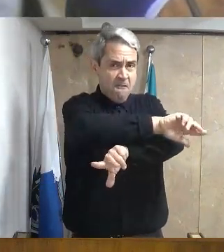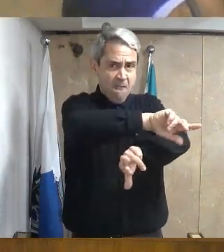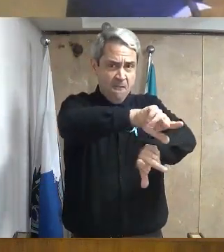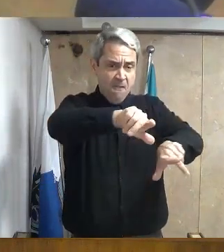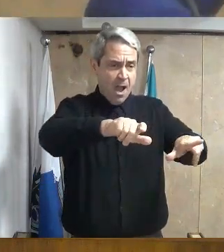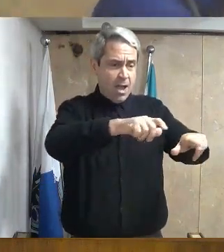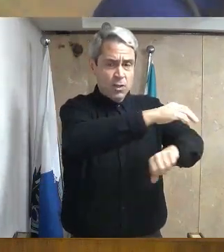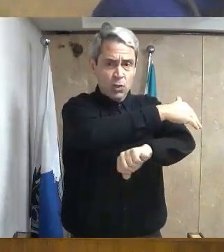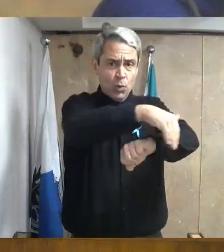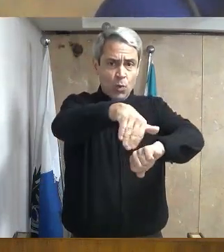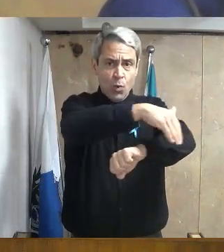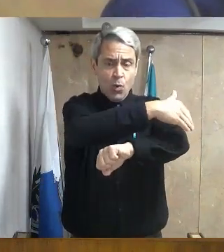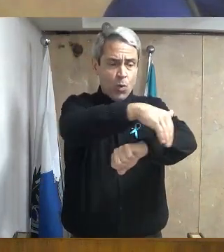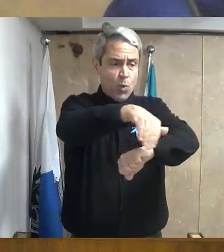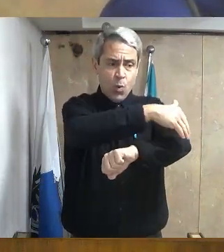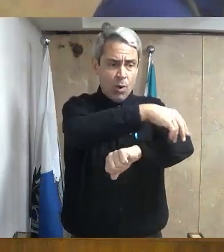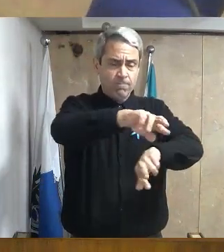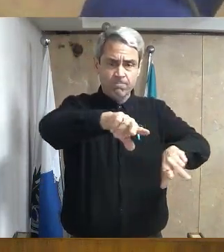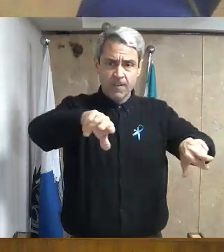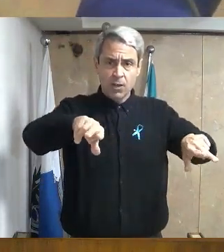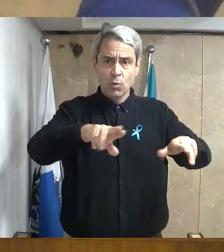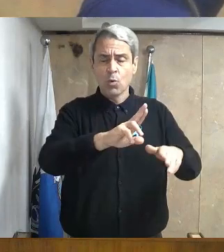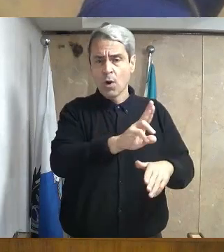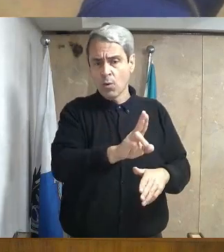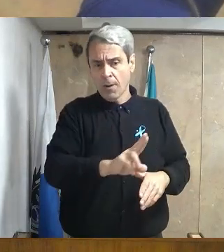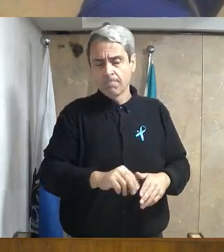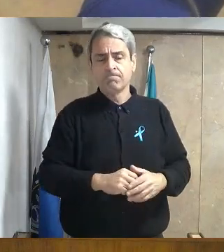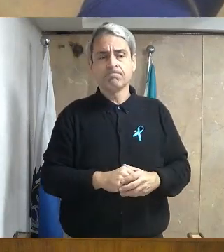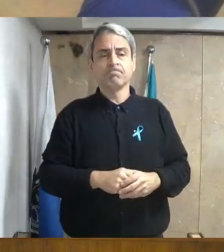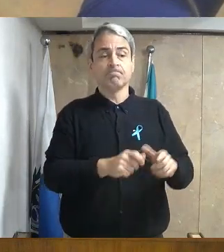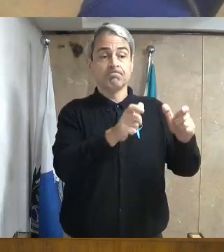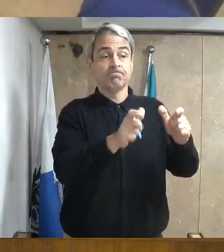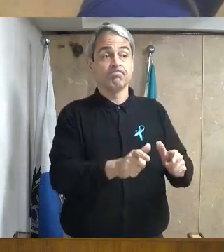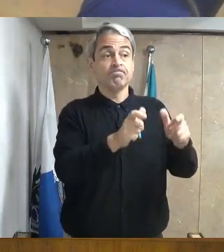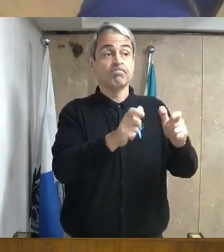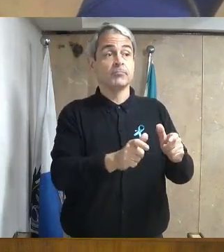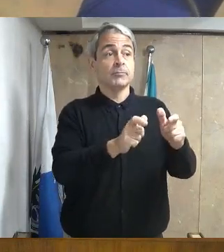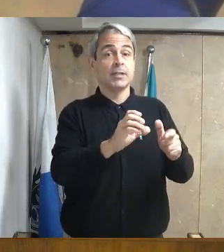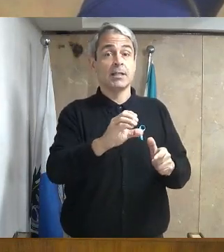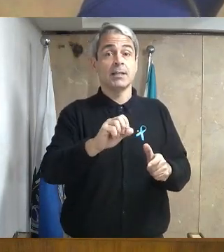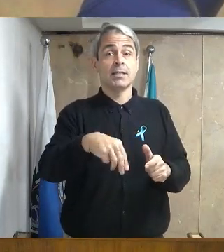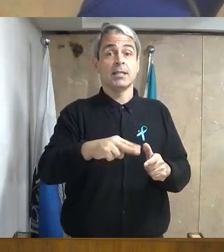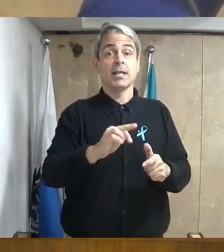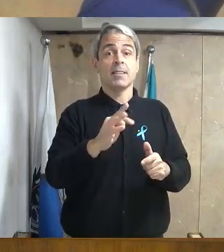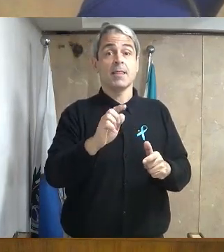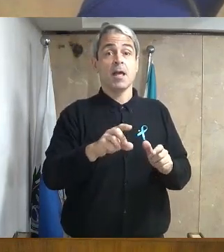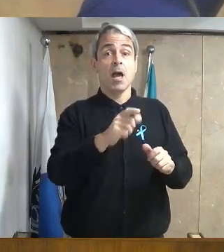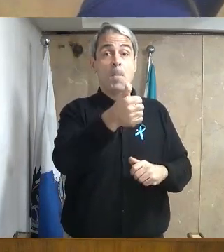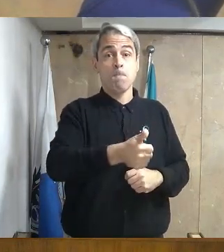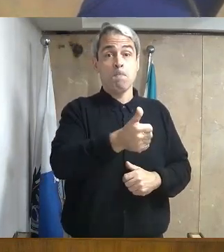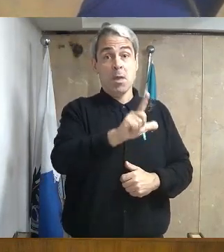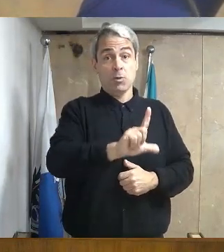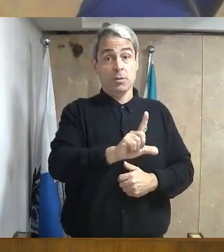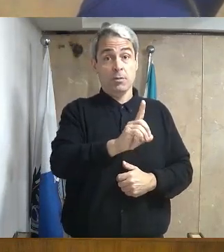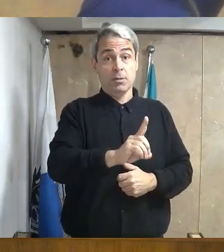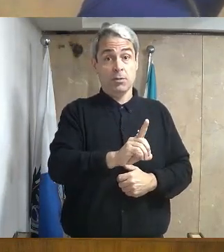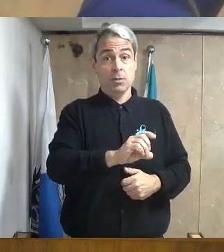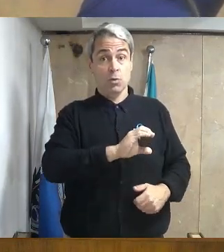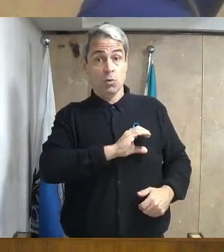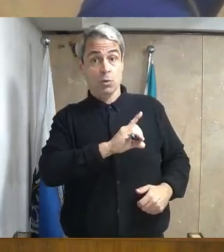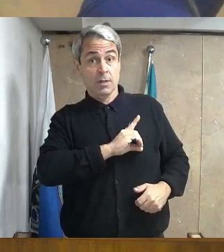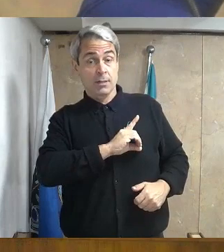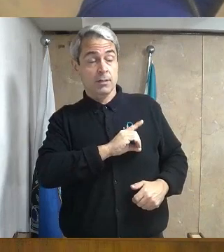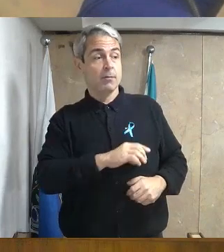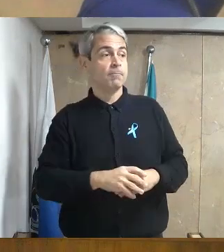Sobrinho, Francisco Tomé e Poti, localizada no bairro Centenário, primeiro distrito deste município.